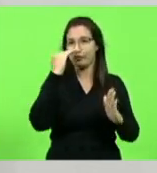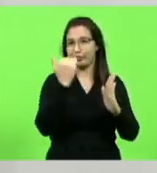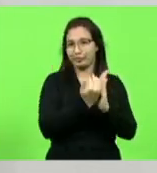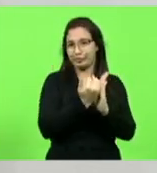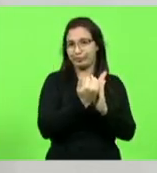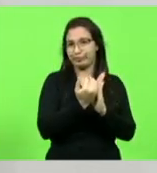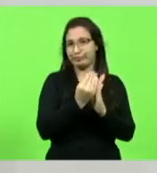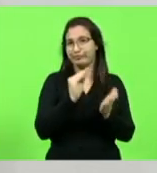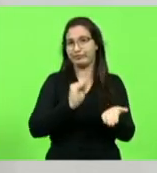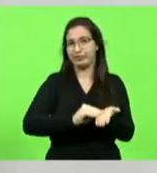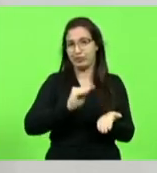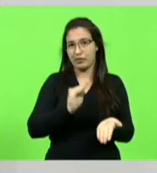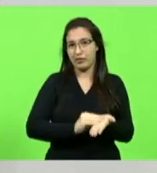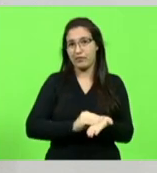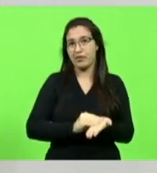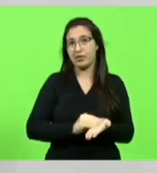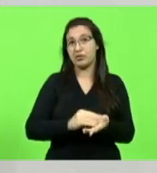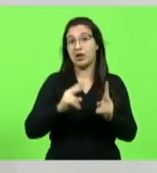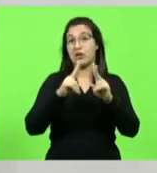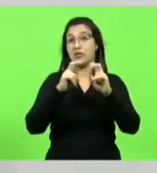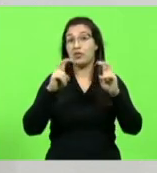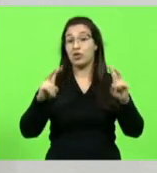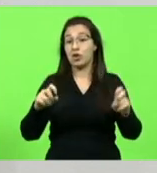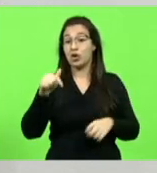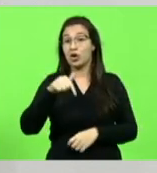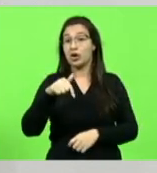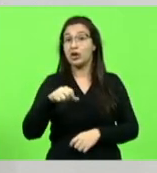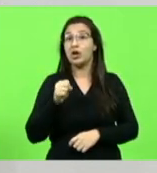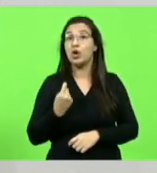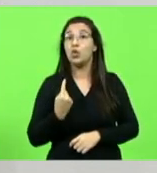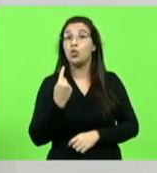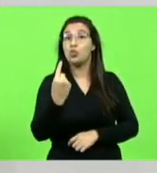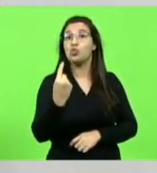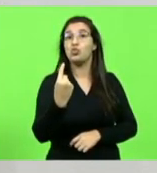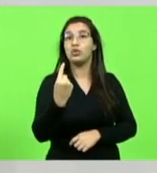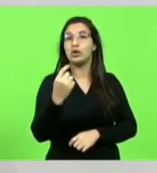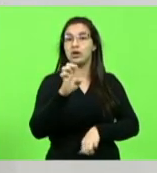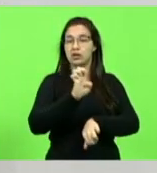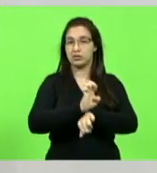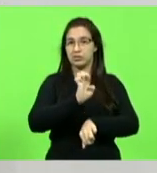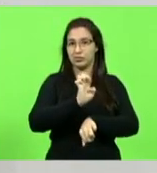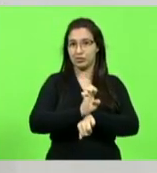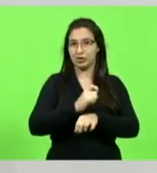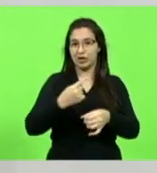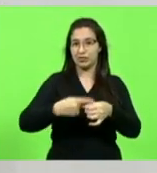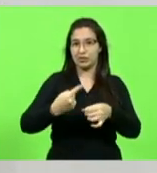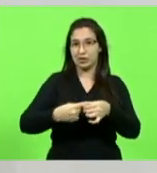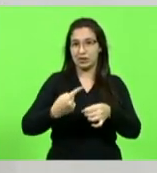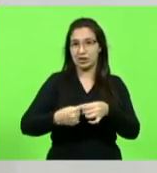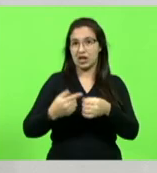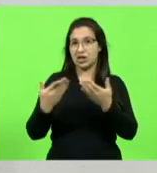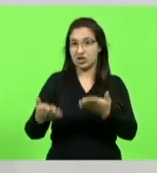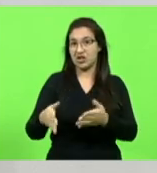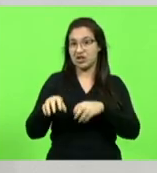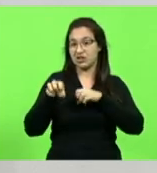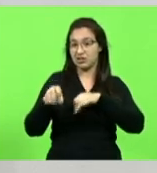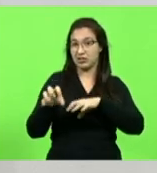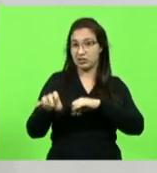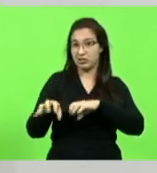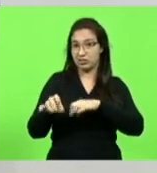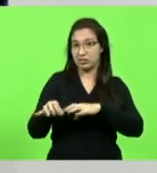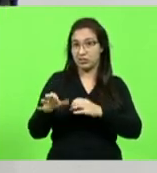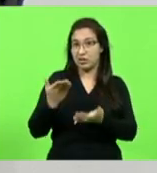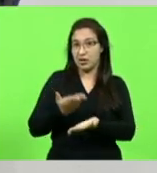mantendo Florianópolis como a única cidade do estado de Santa Catarina a não ter aulas presenciais e nem